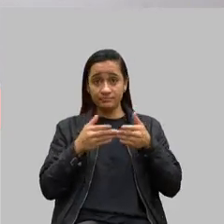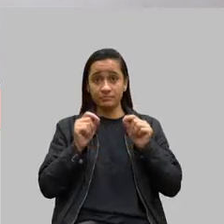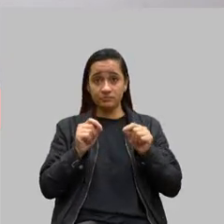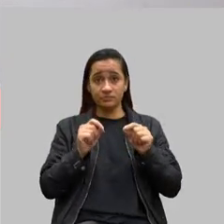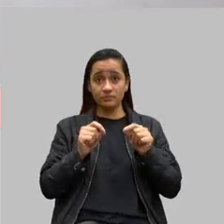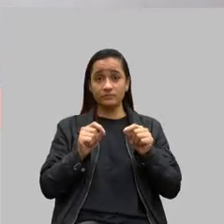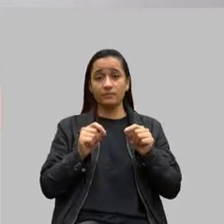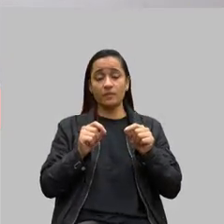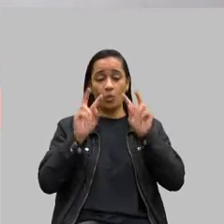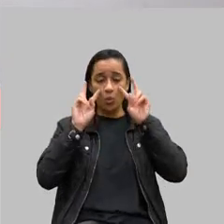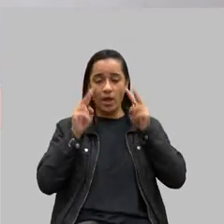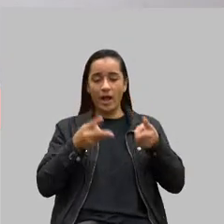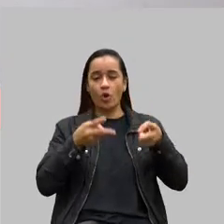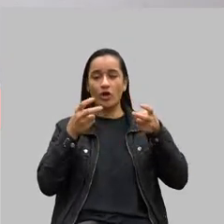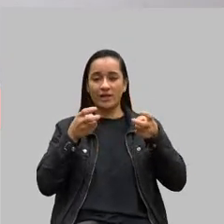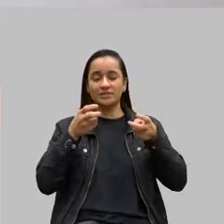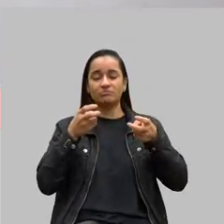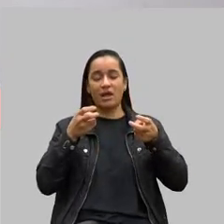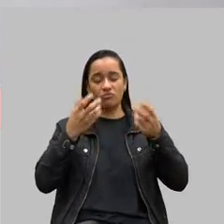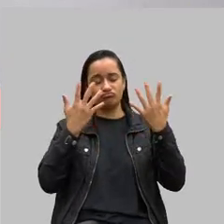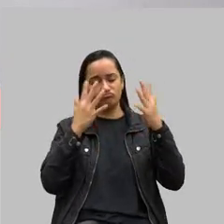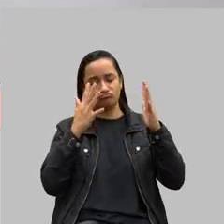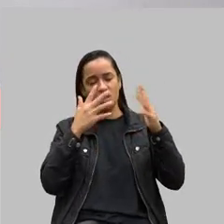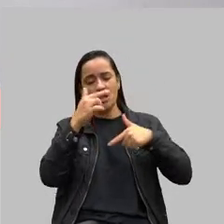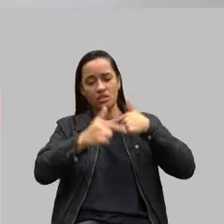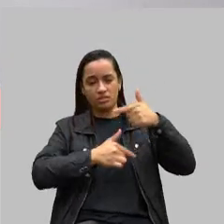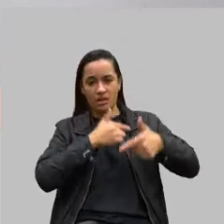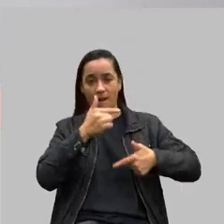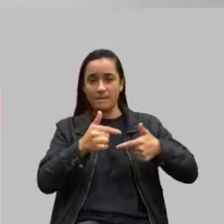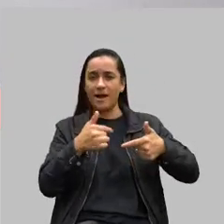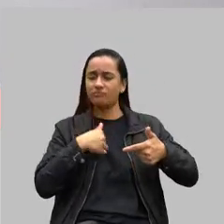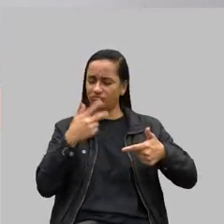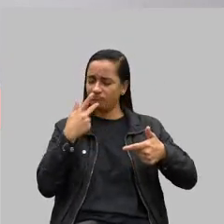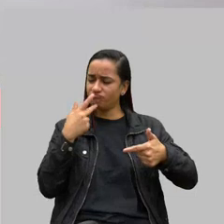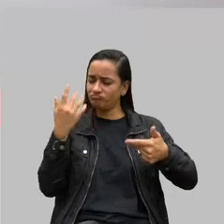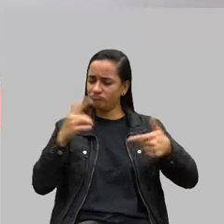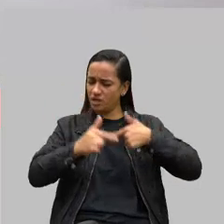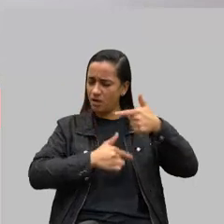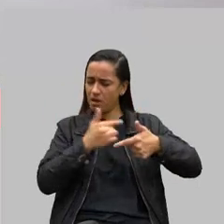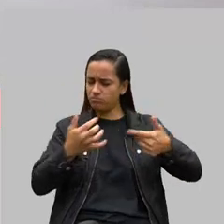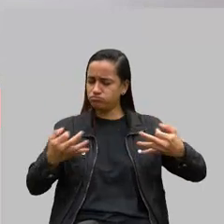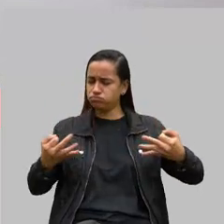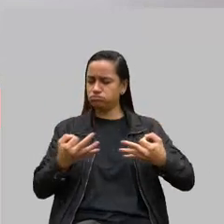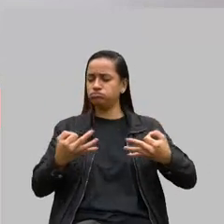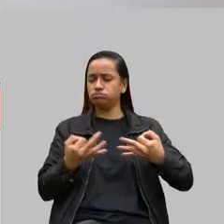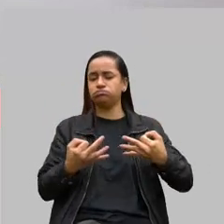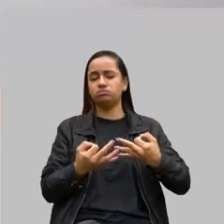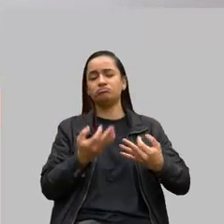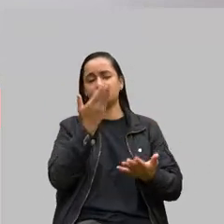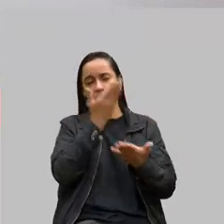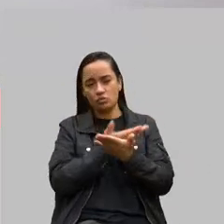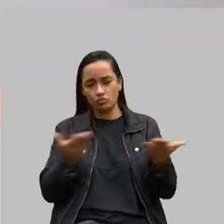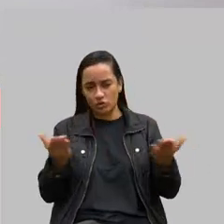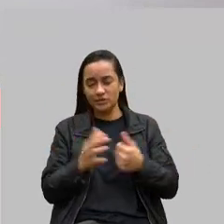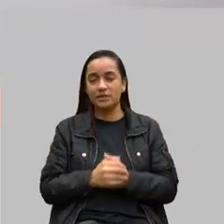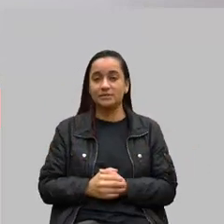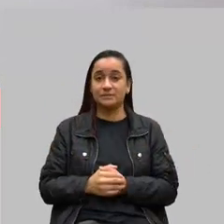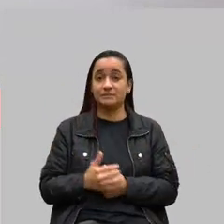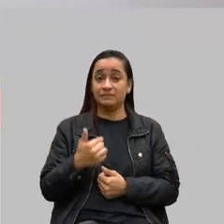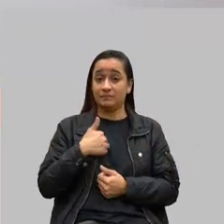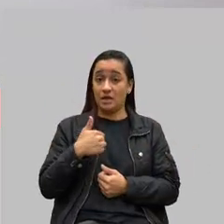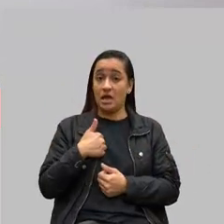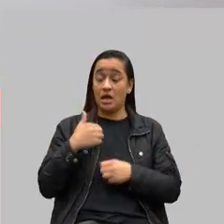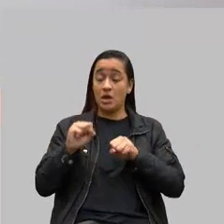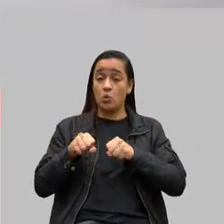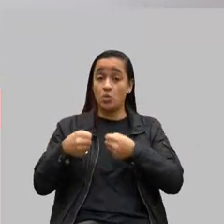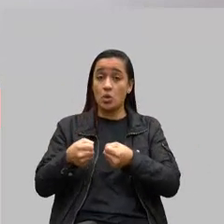reconhecimento de um trabalho que eu diria impec da parte de vocês eh eu sou defensor que essa